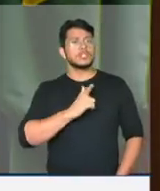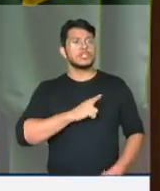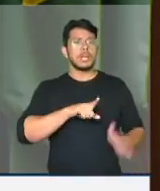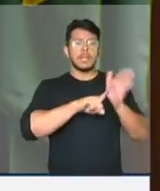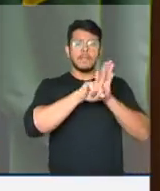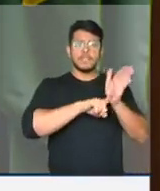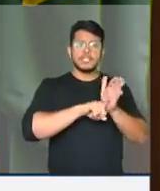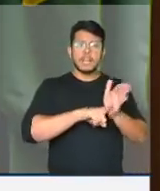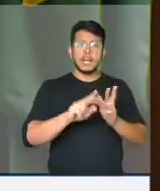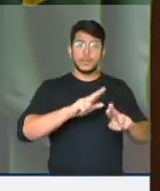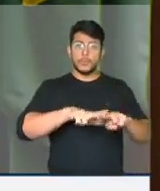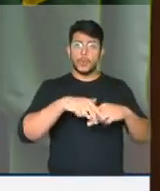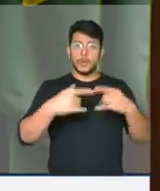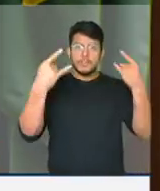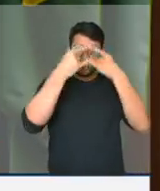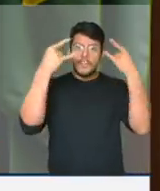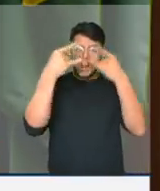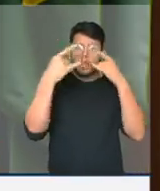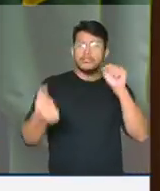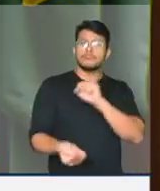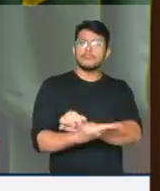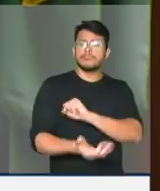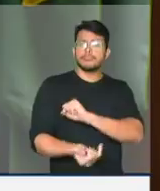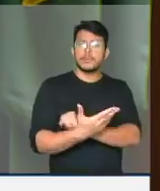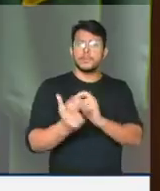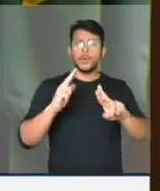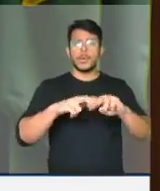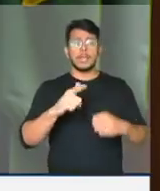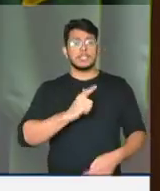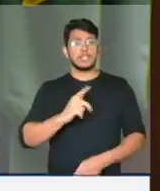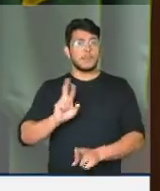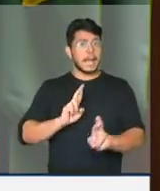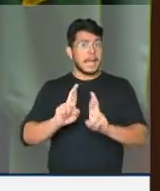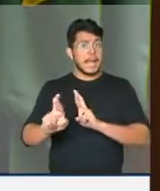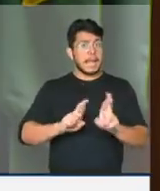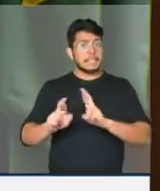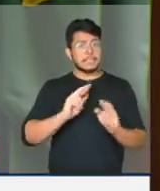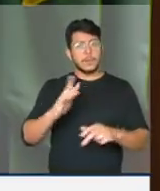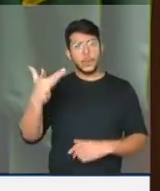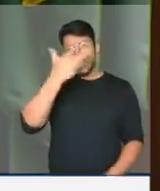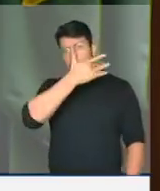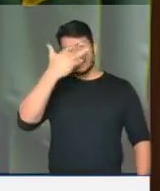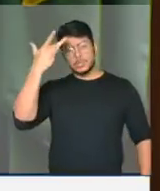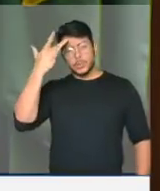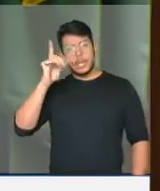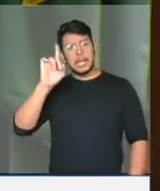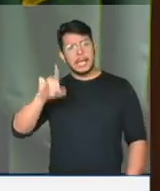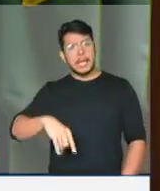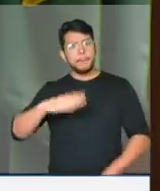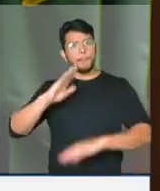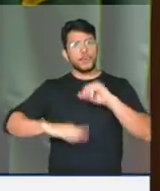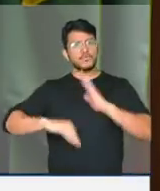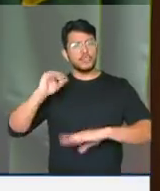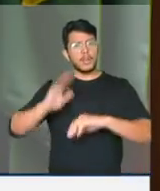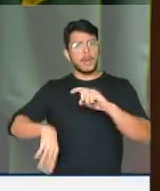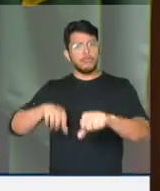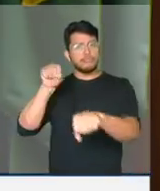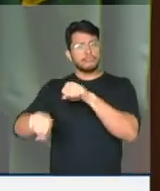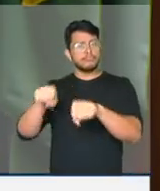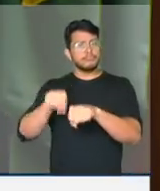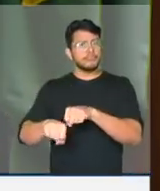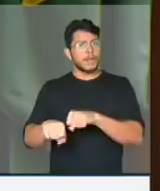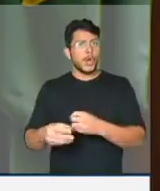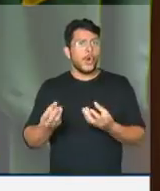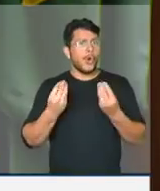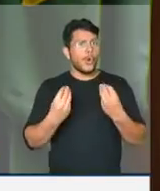e por relações absolutamente promíscuas com um assassino de aluguel, com um matador. Não é possível que uma família de políticos